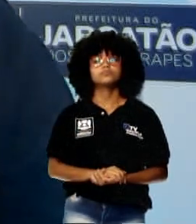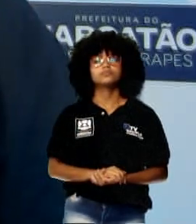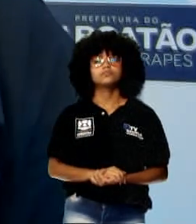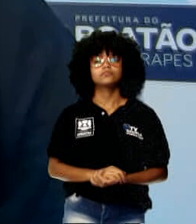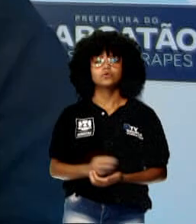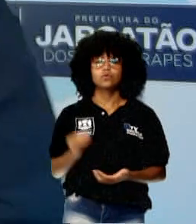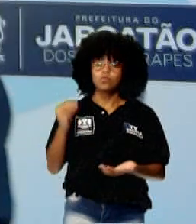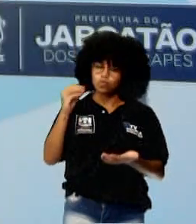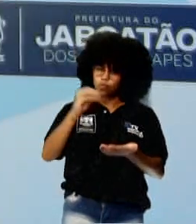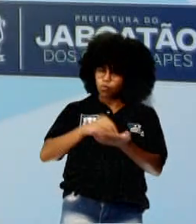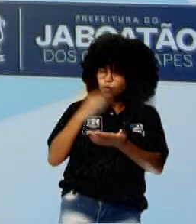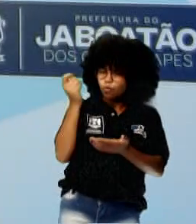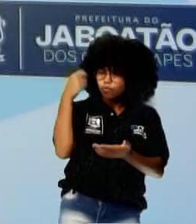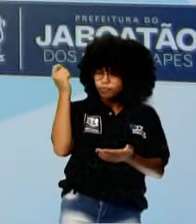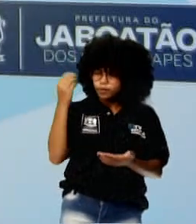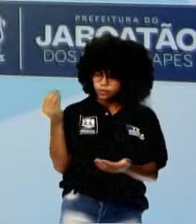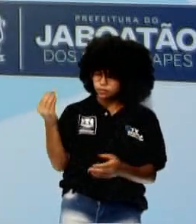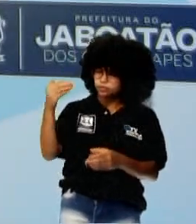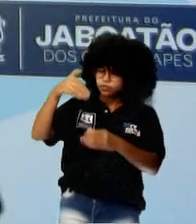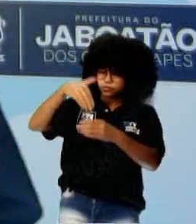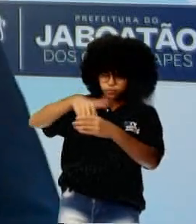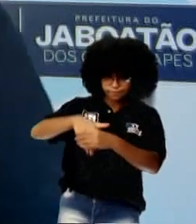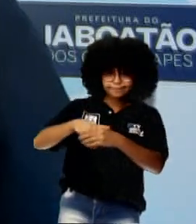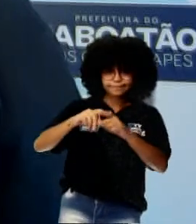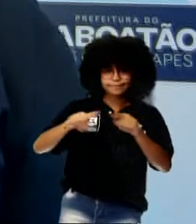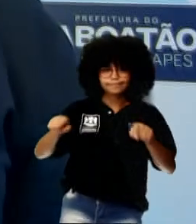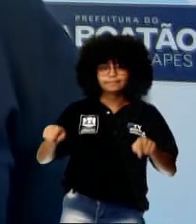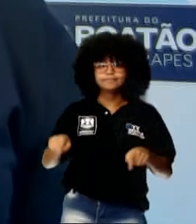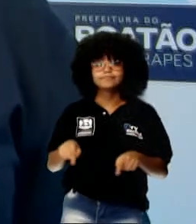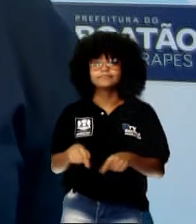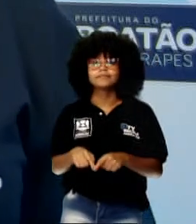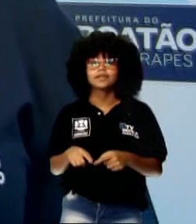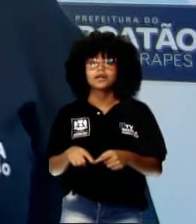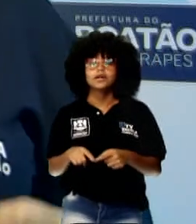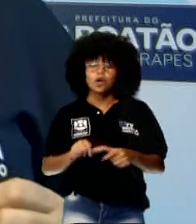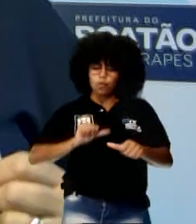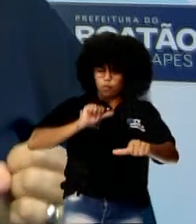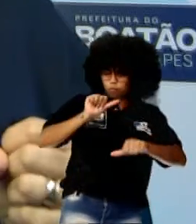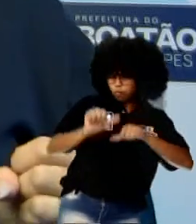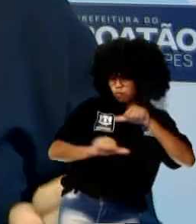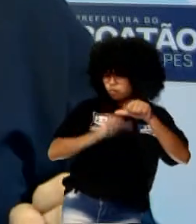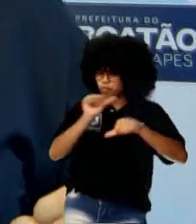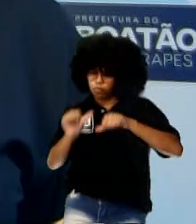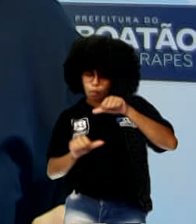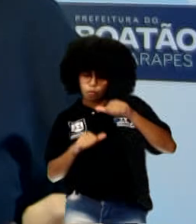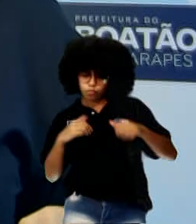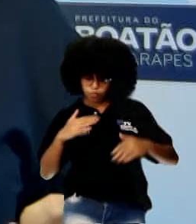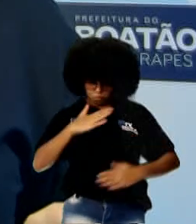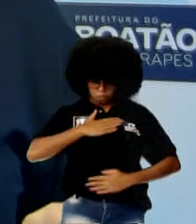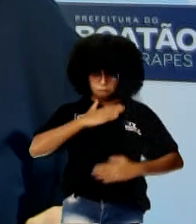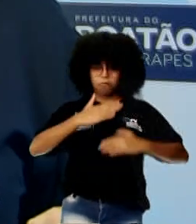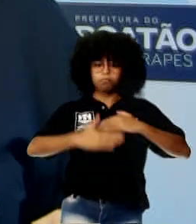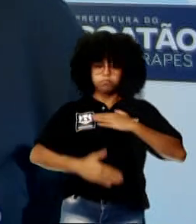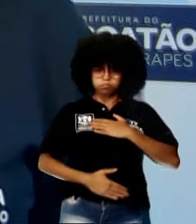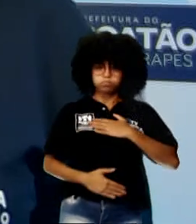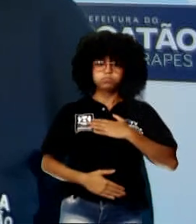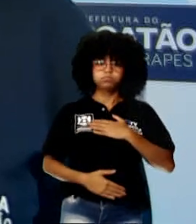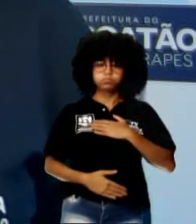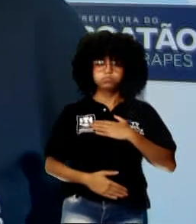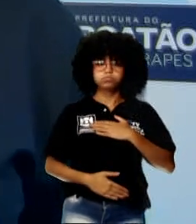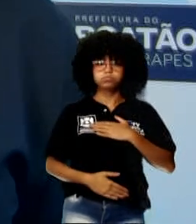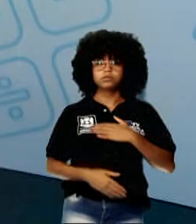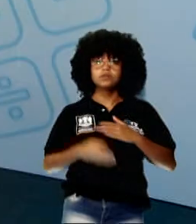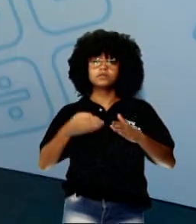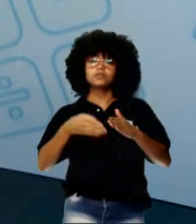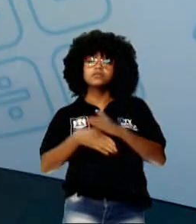Botou o pente numa cestinha. Fez outro feitiço de transformação e saiu dessa